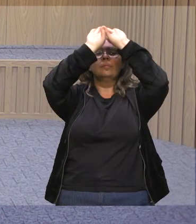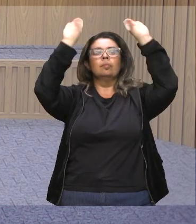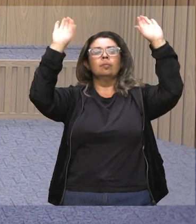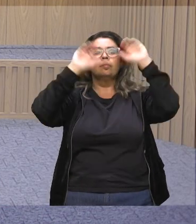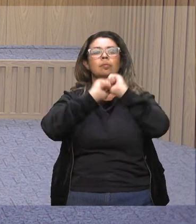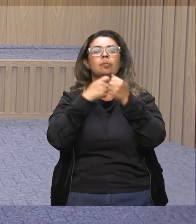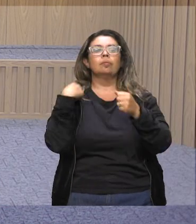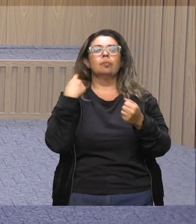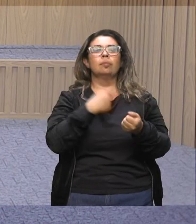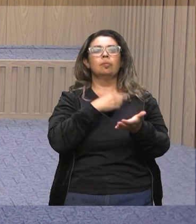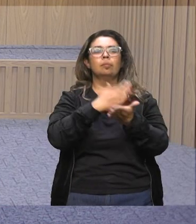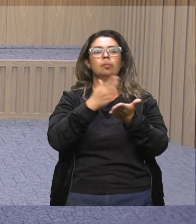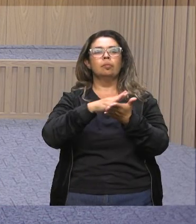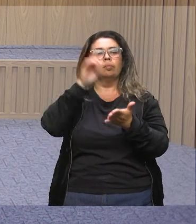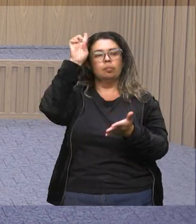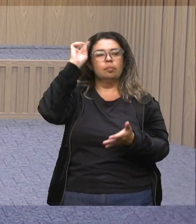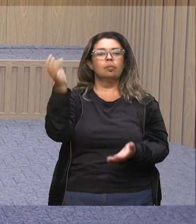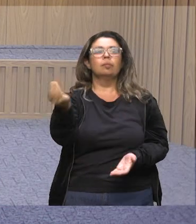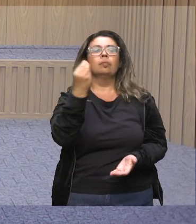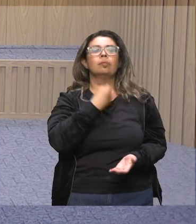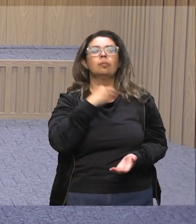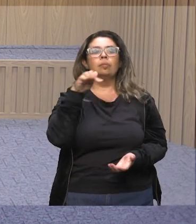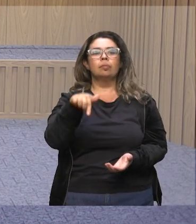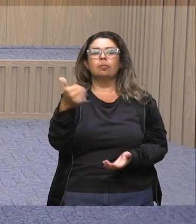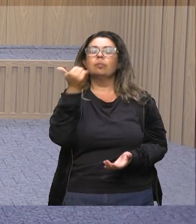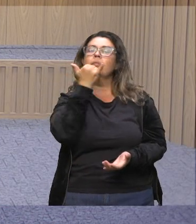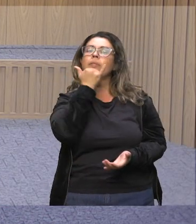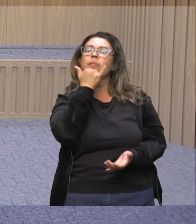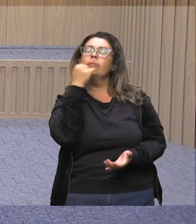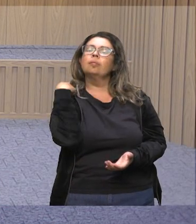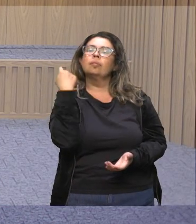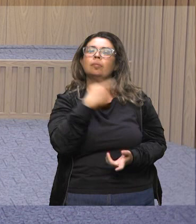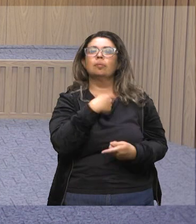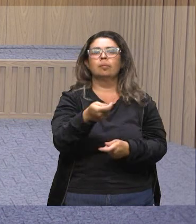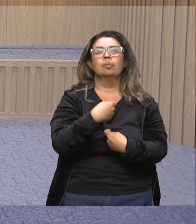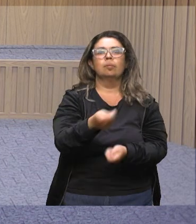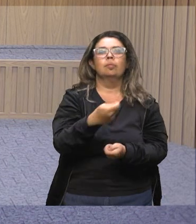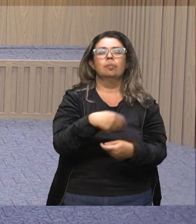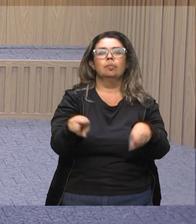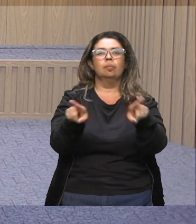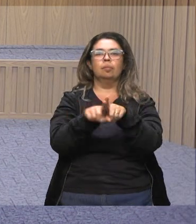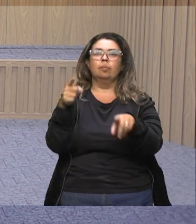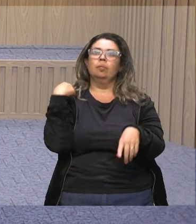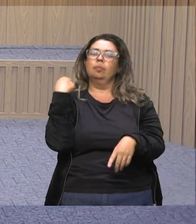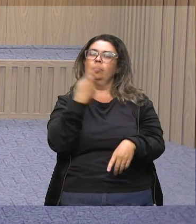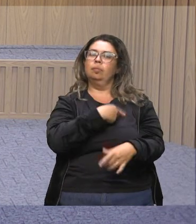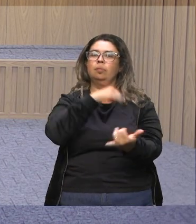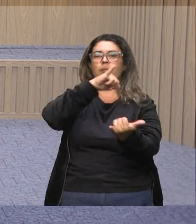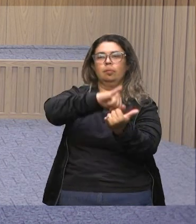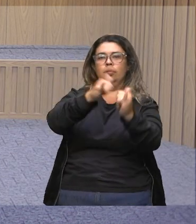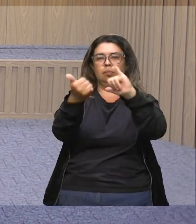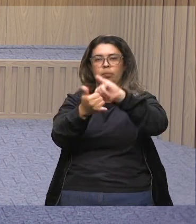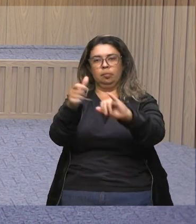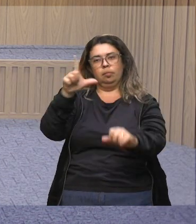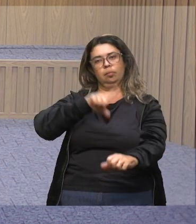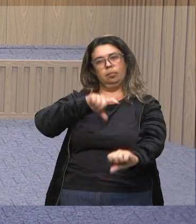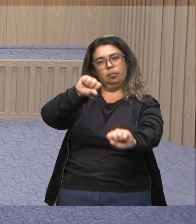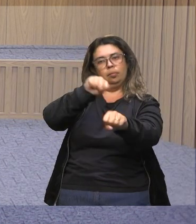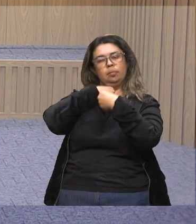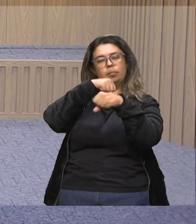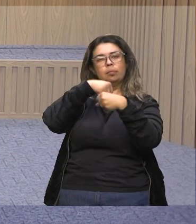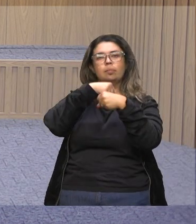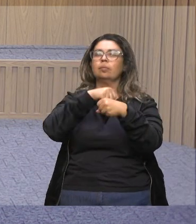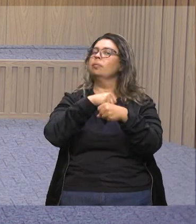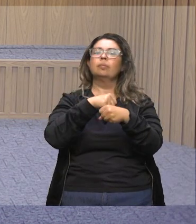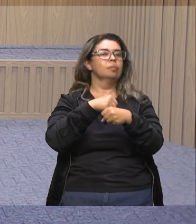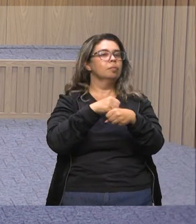no céu. O pão nosso de cada dia nos dai hoje. Perdoai as nossas ofensas, assim como nós perdoamos a quem